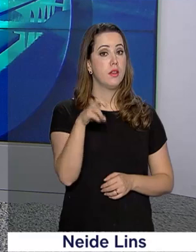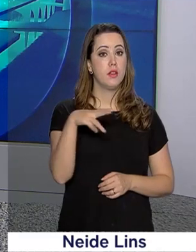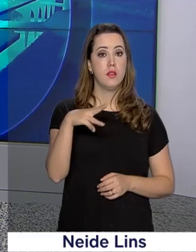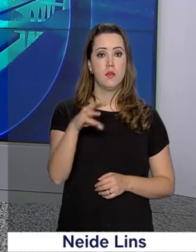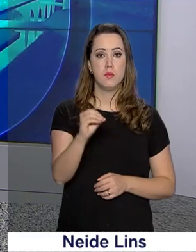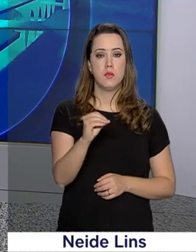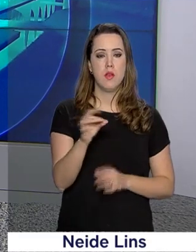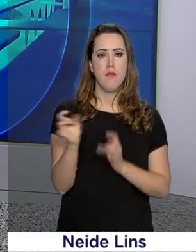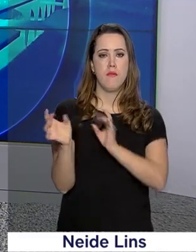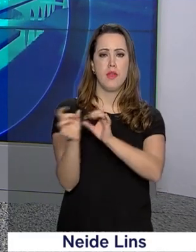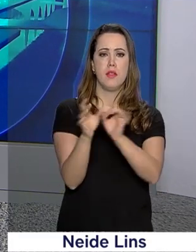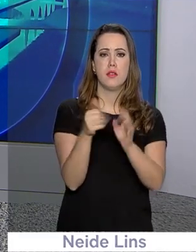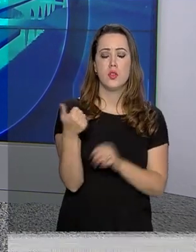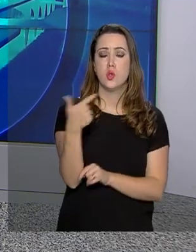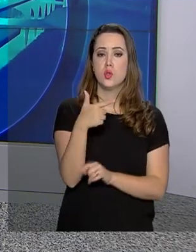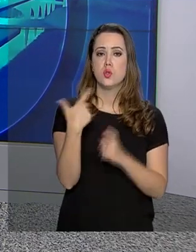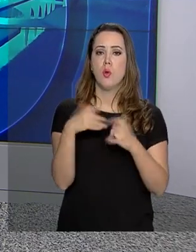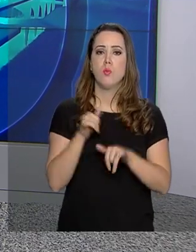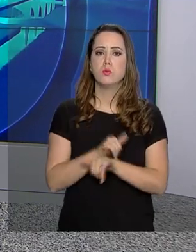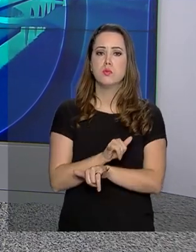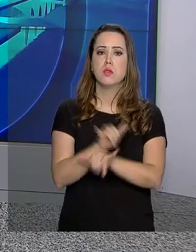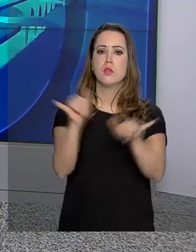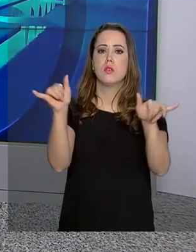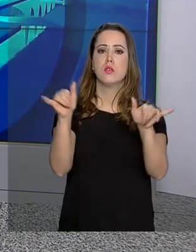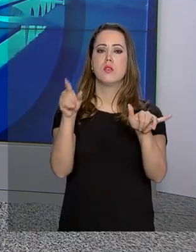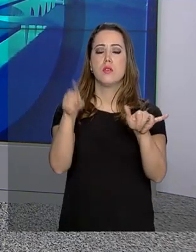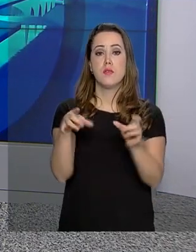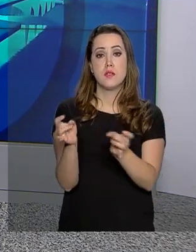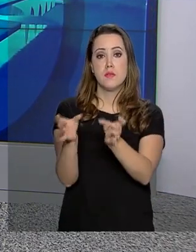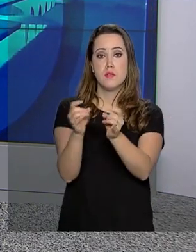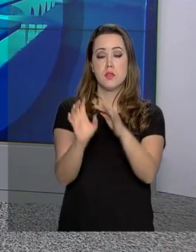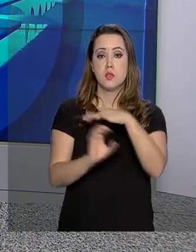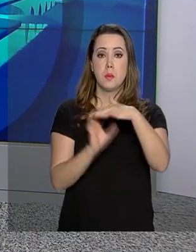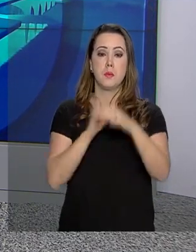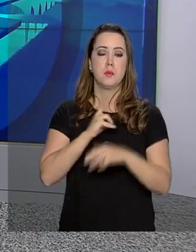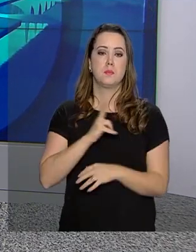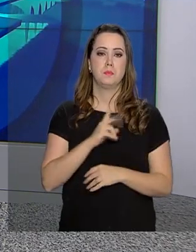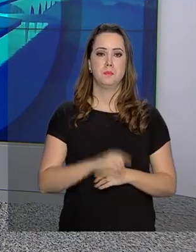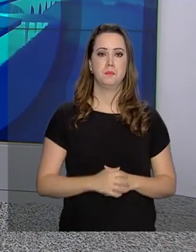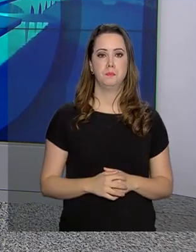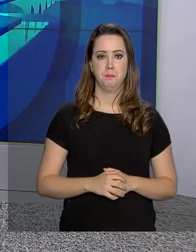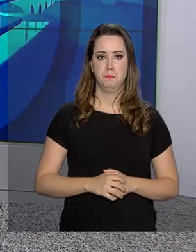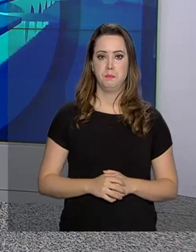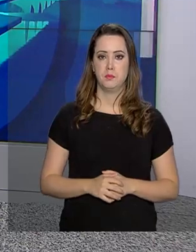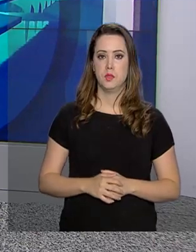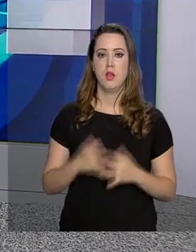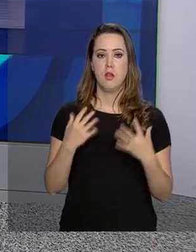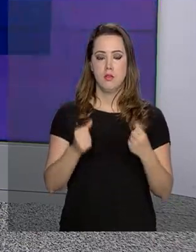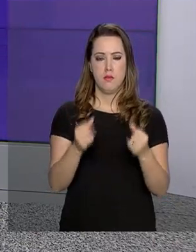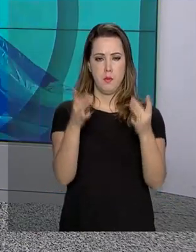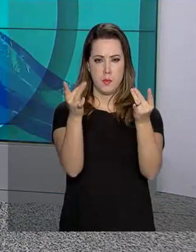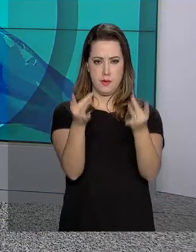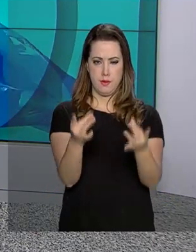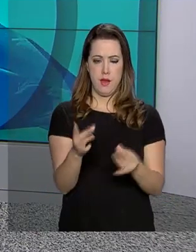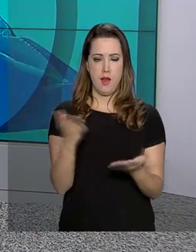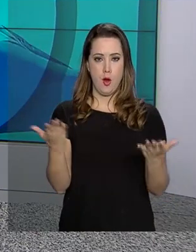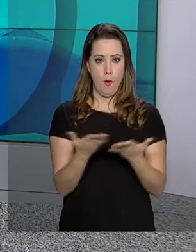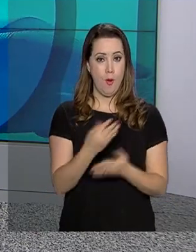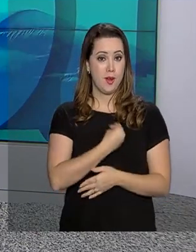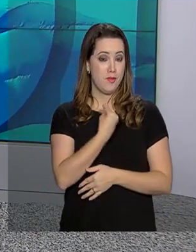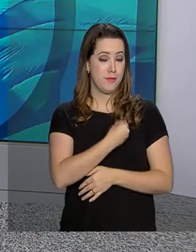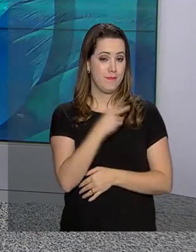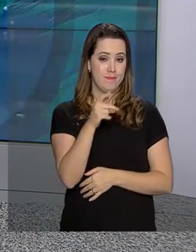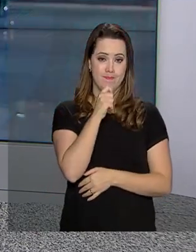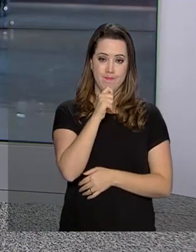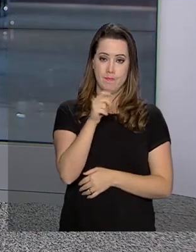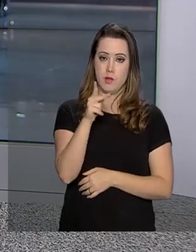de Março leilão de 12 aeroportos que vão ser concedidos à iniciativa privada Vamos então saber os detalhes ao vivo com